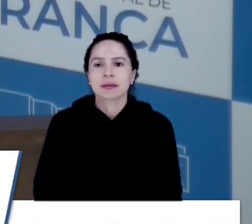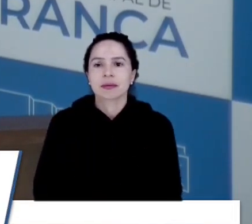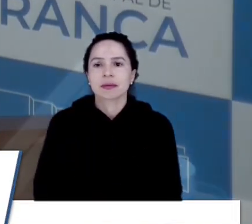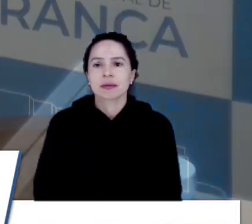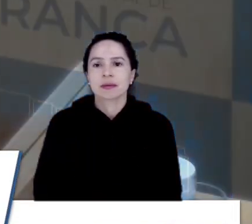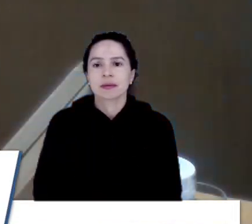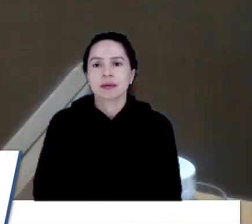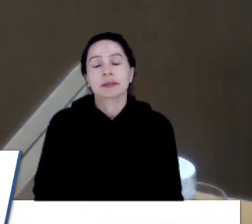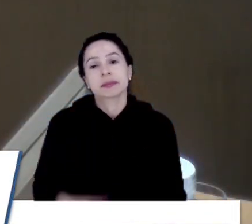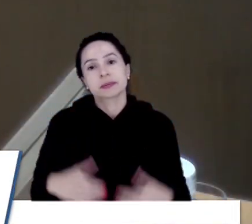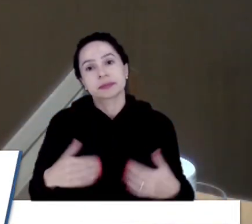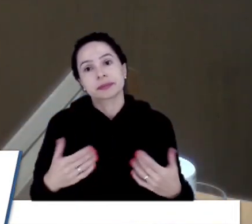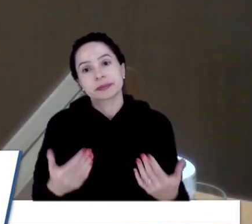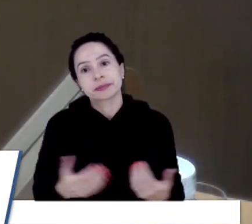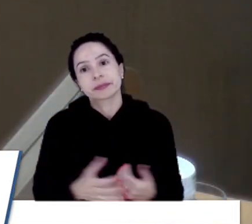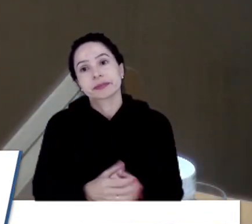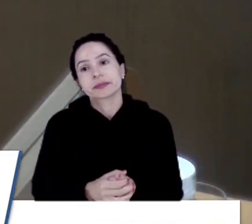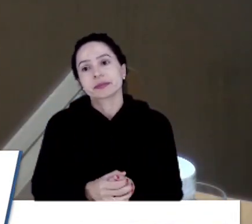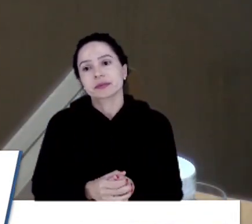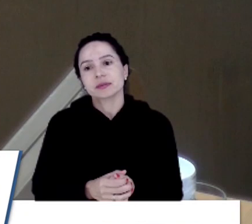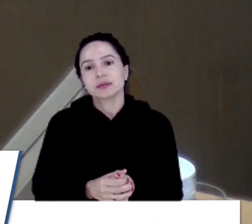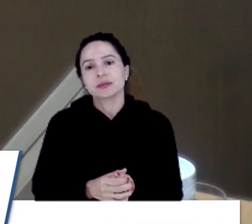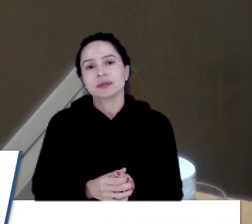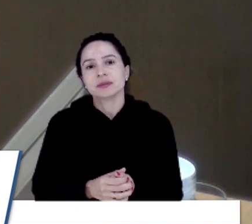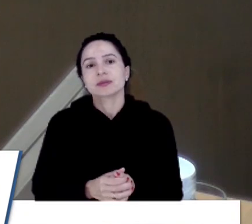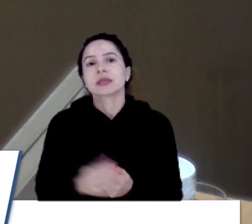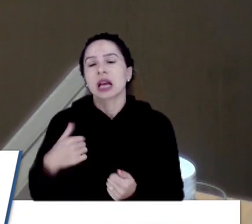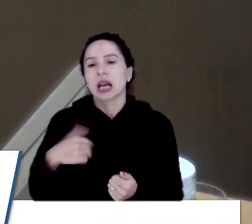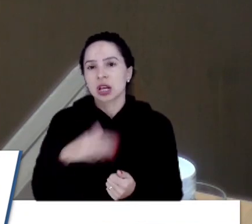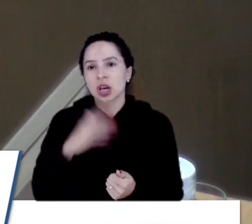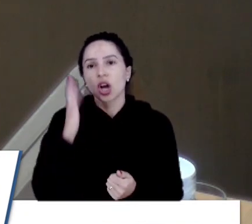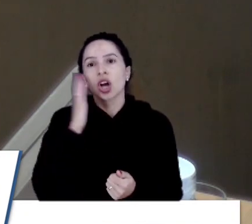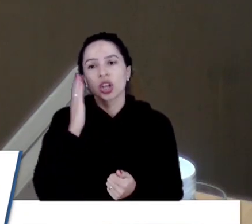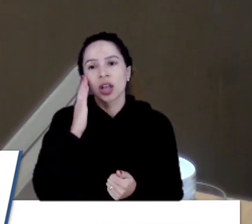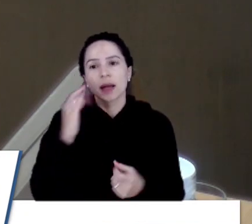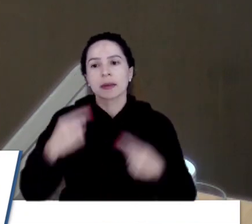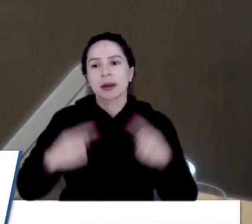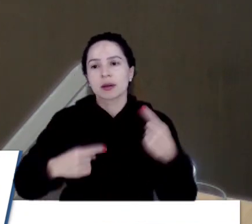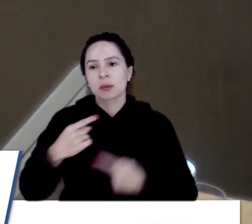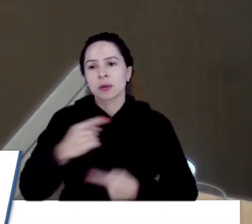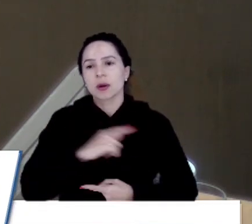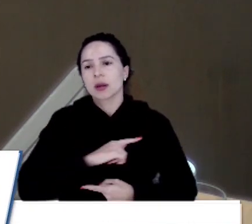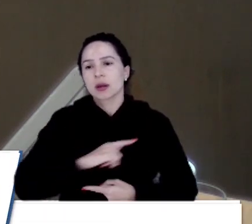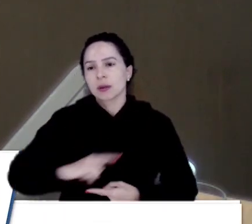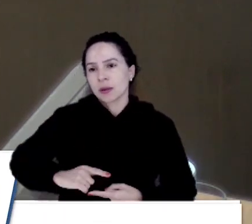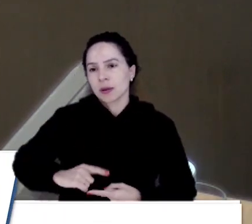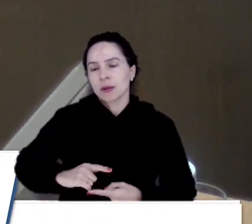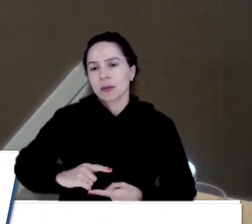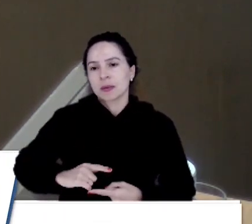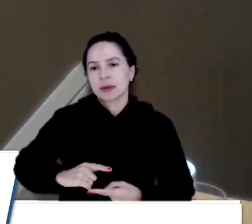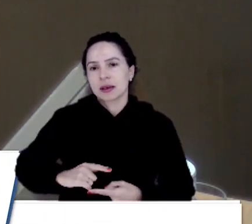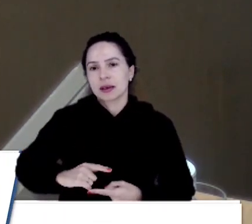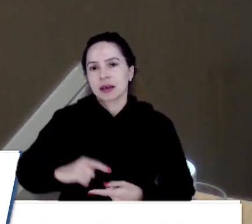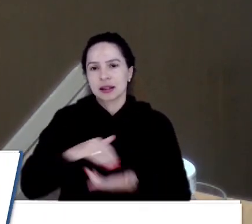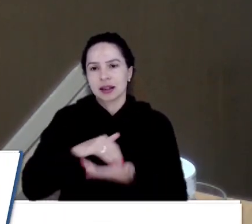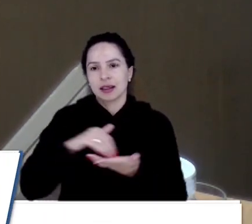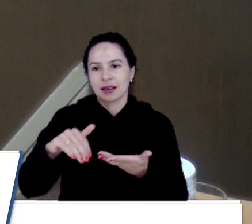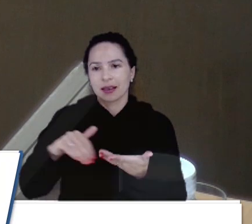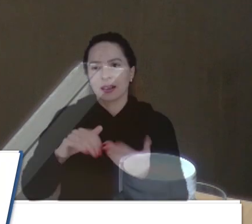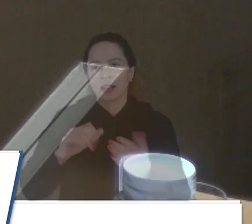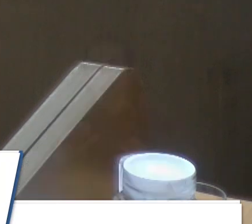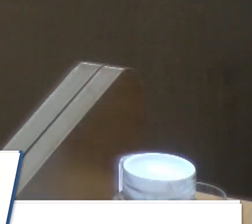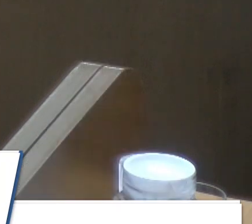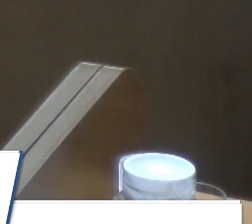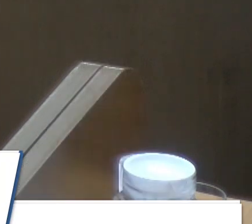Então, a gente sabe que as políticas públicas da Secretaria de Ação